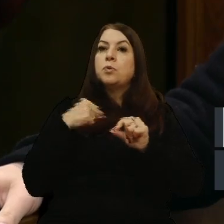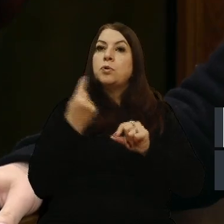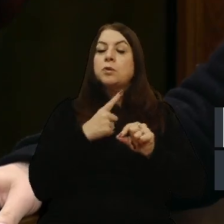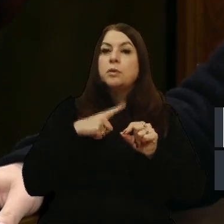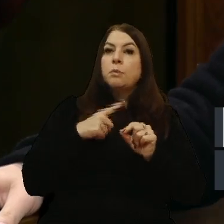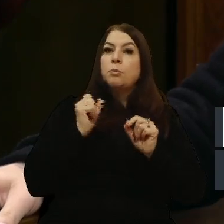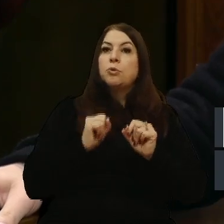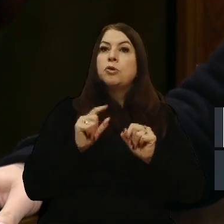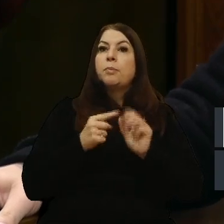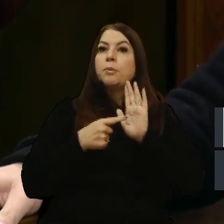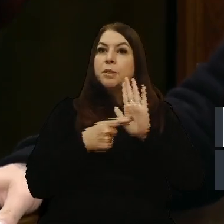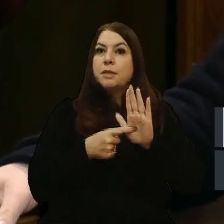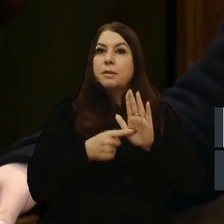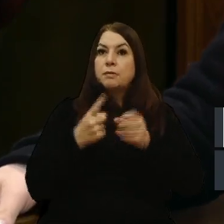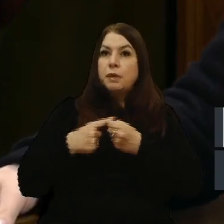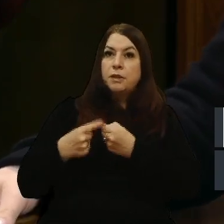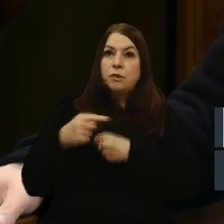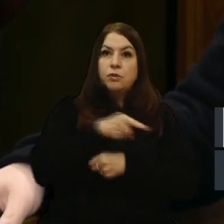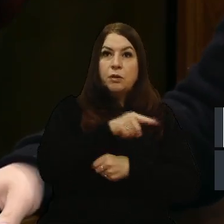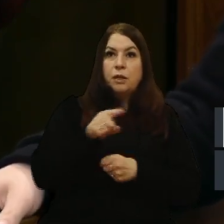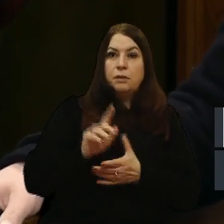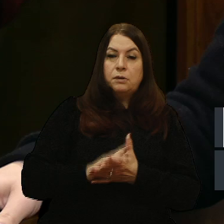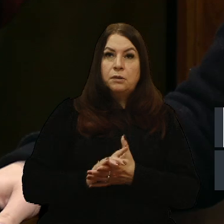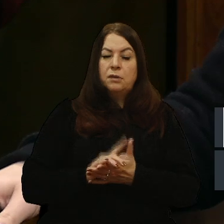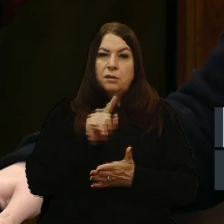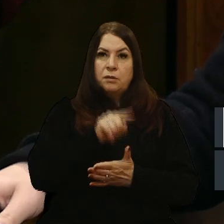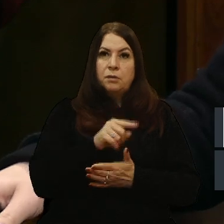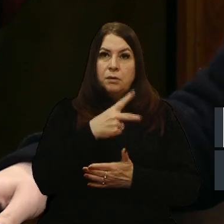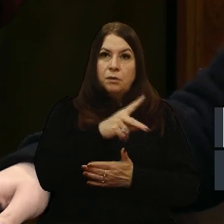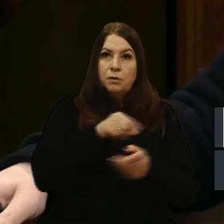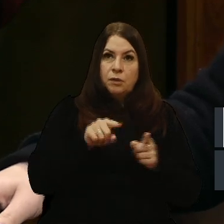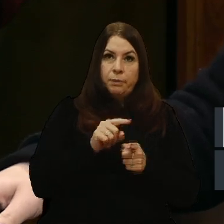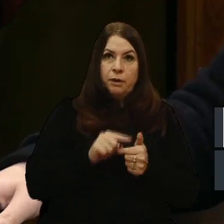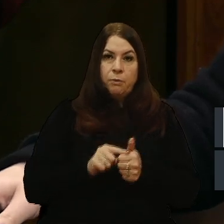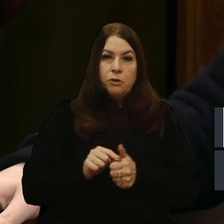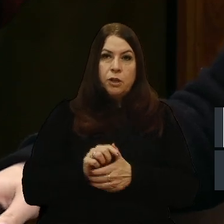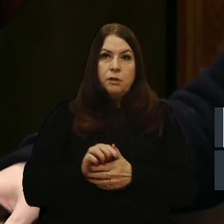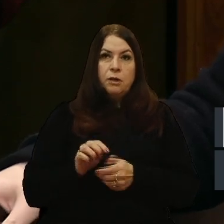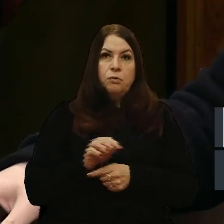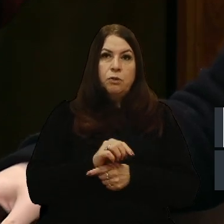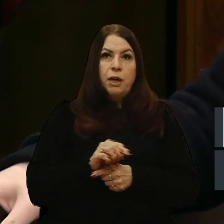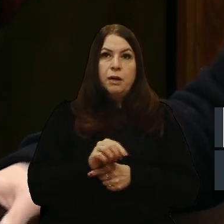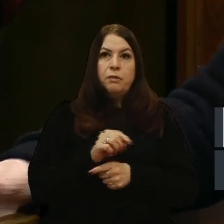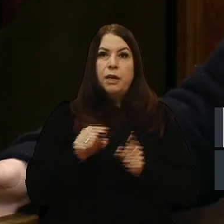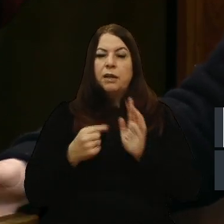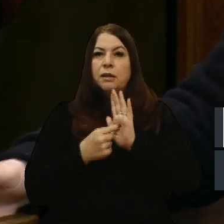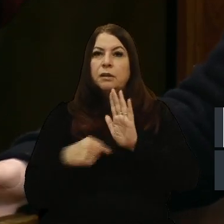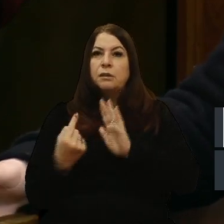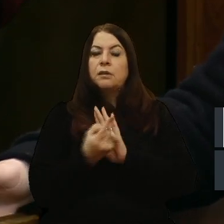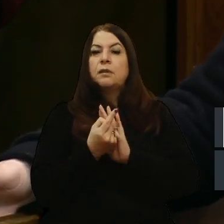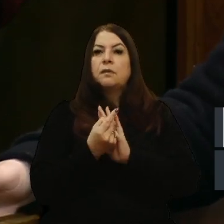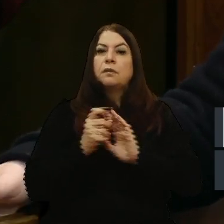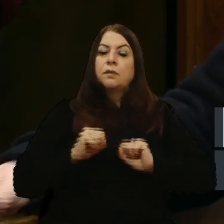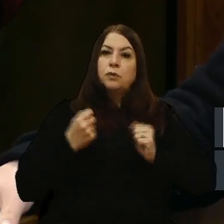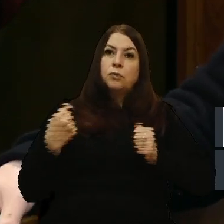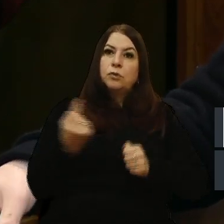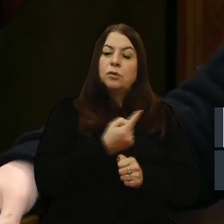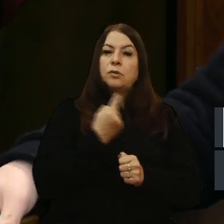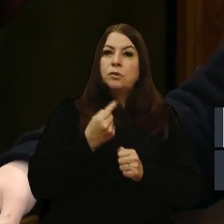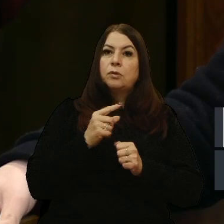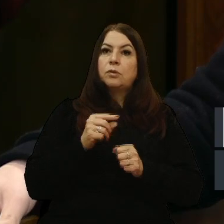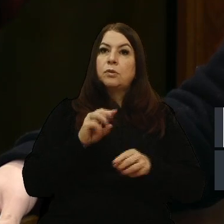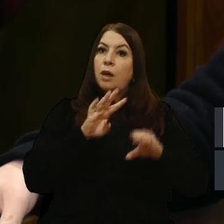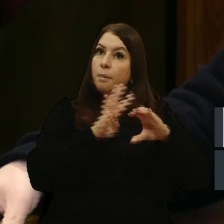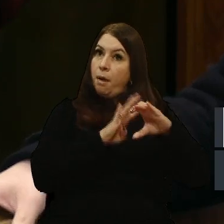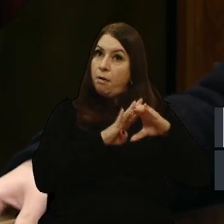então, poderíamos apresentar para a cidade? Uma delas, nem fomos nós que apresentamos, nós defendemos, que é a questão da